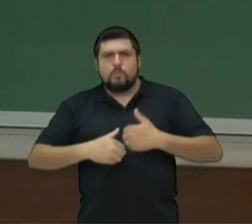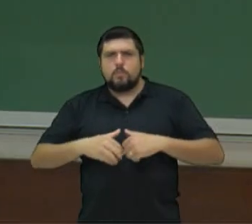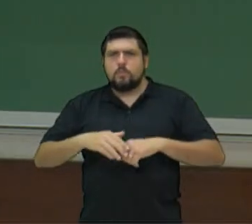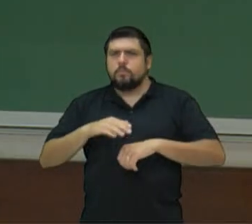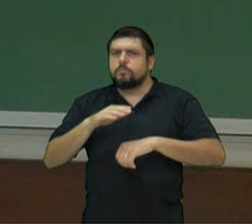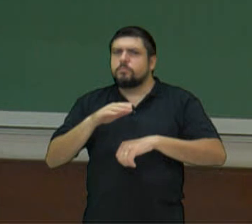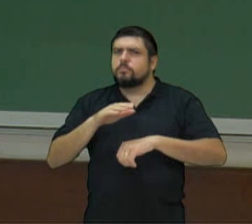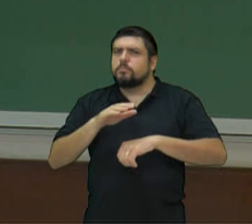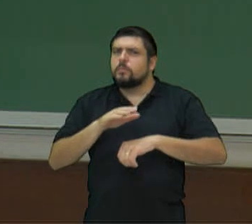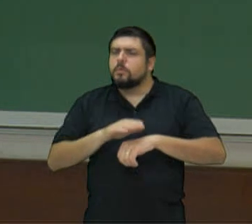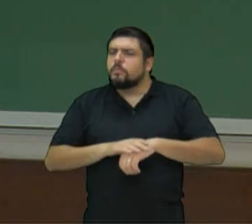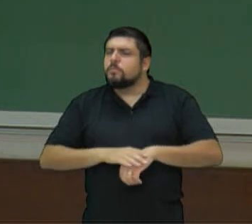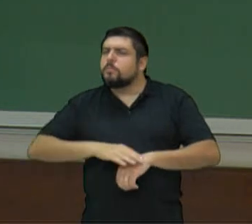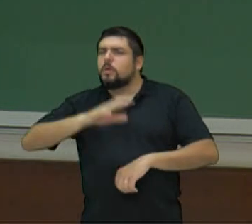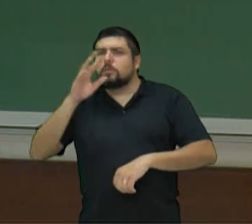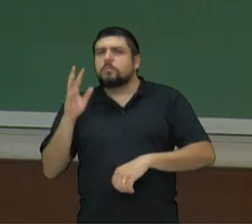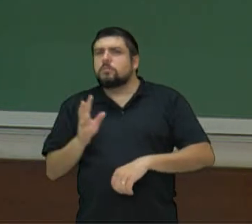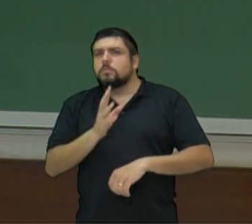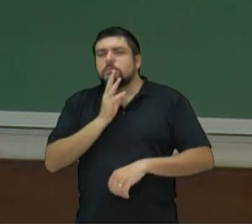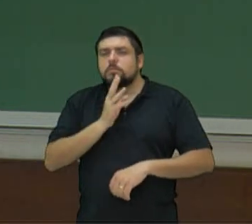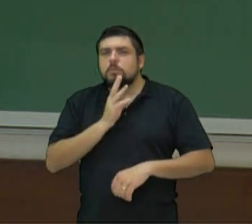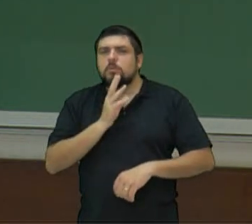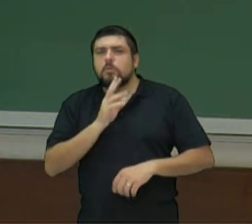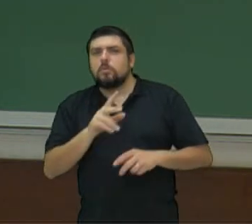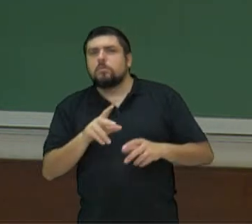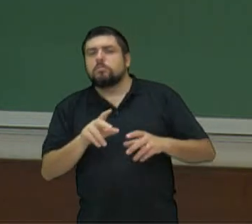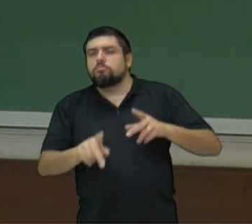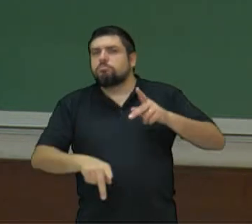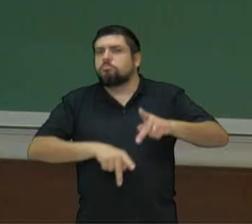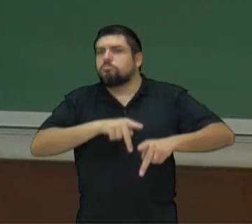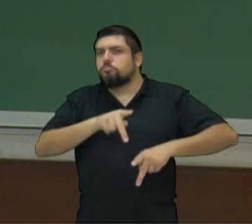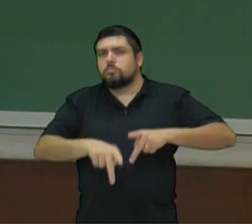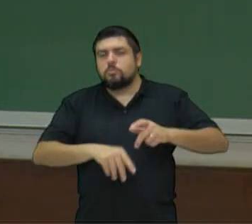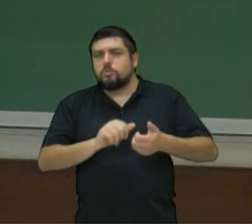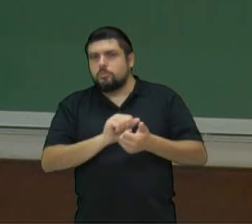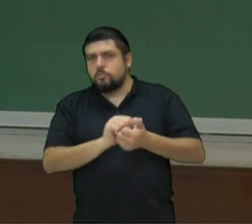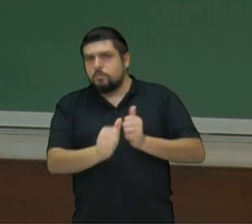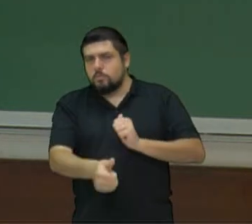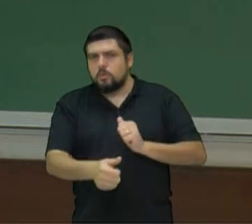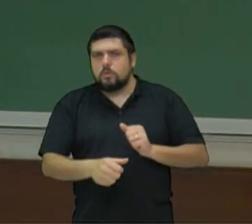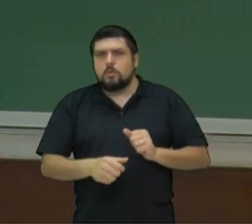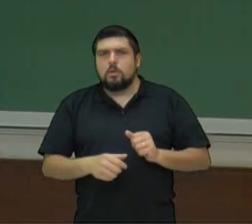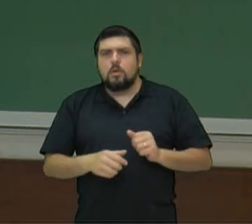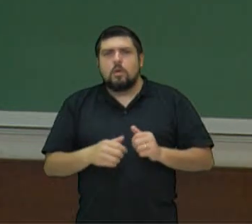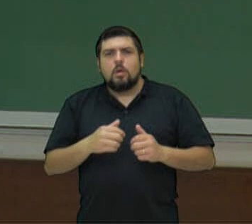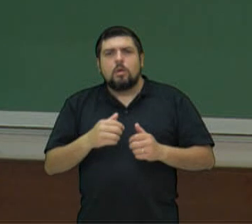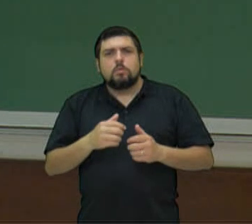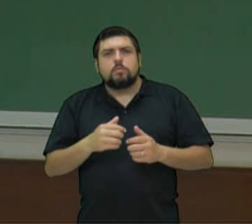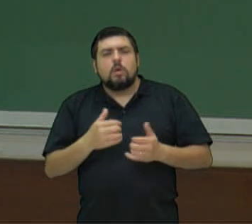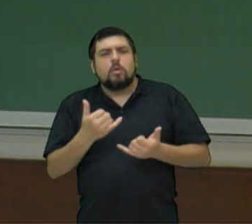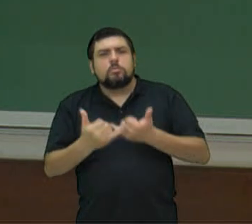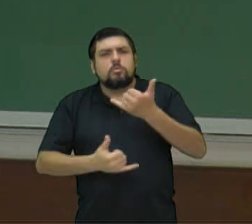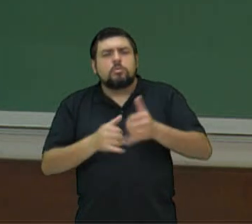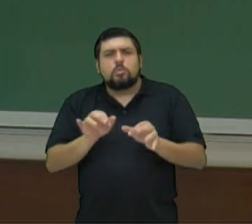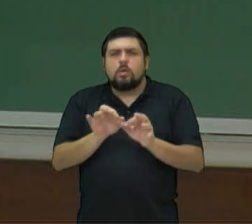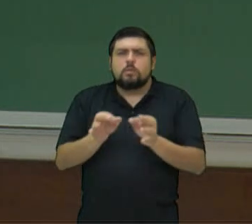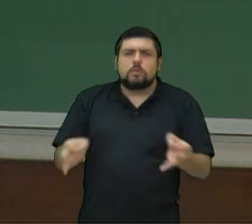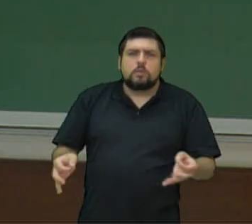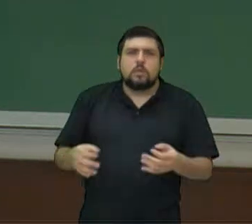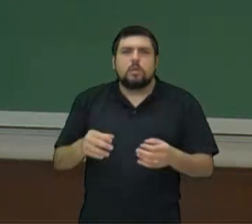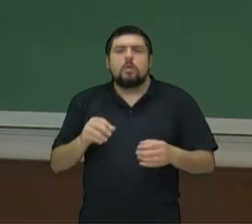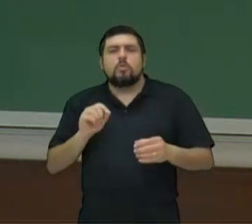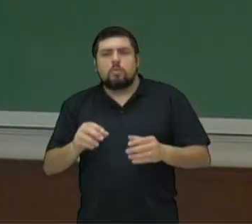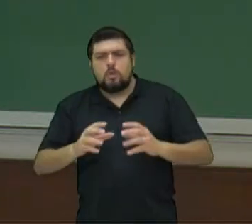dos mais populares esportes do mundo e ele é um jogo muito simples de se aprender e os jogadores tentam mover a